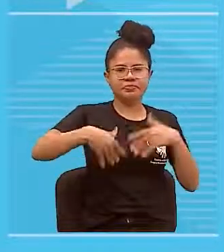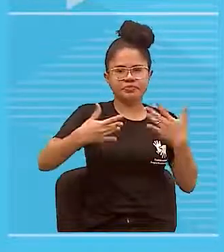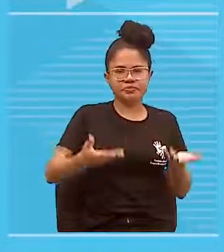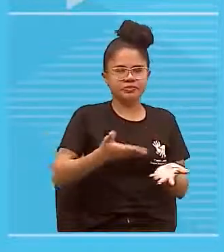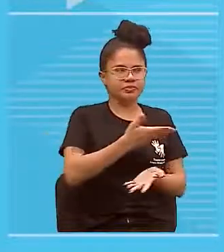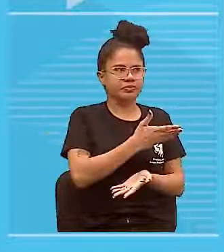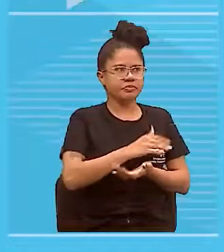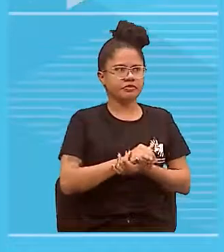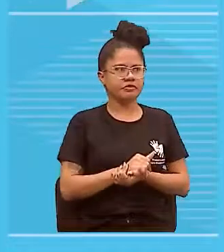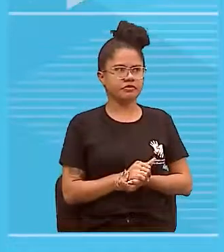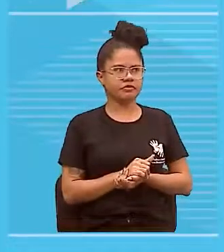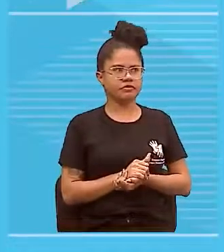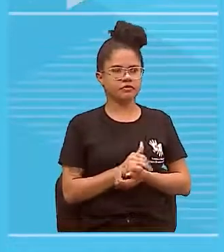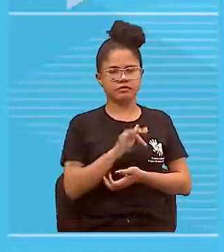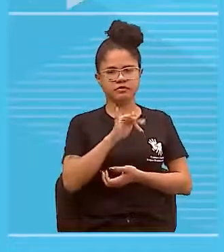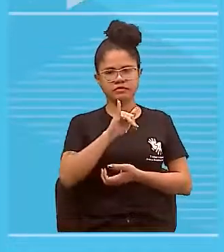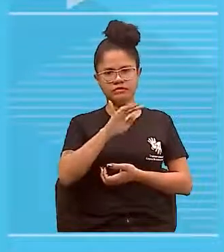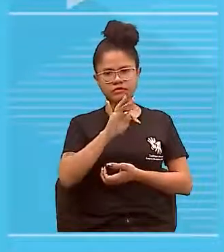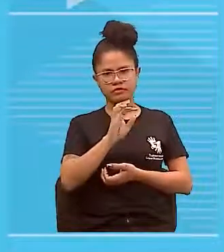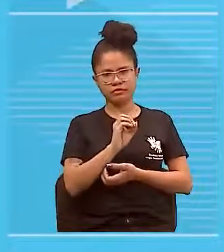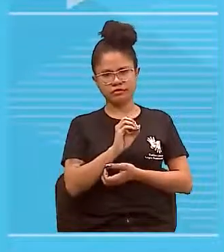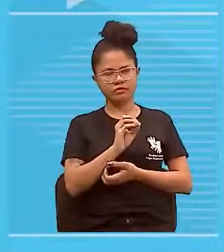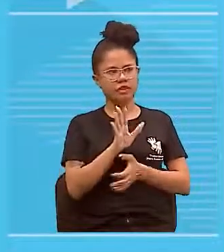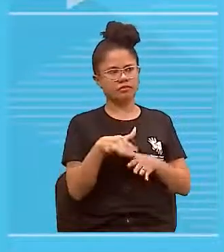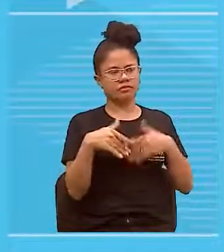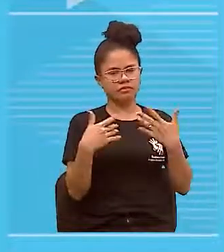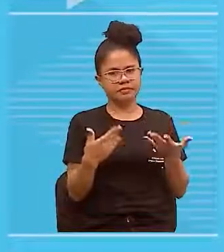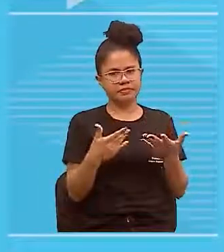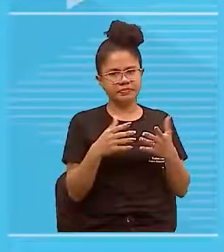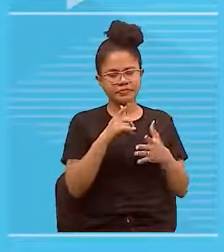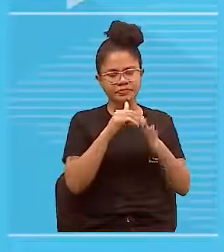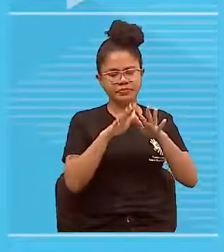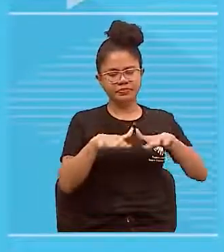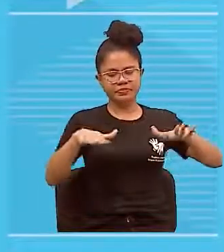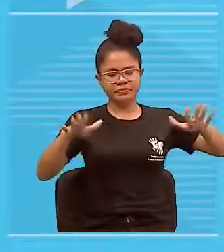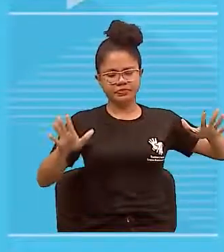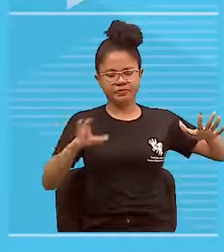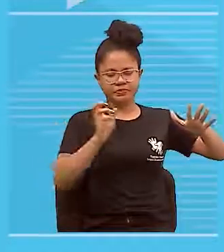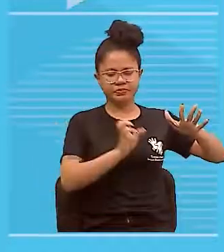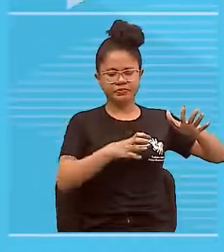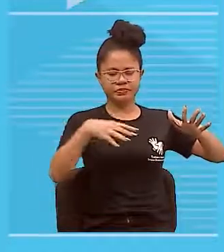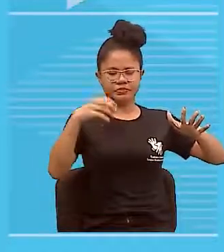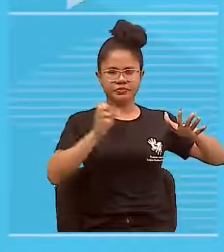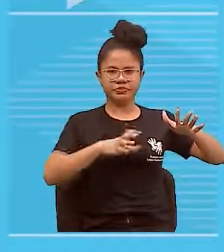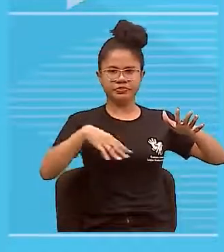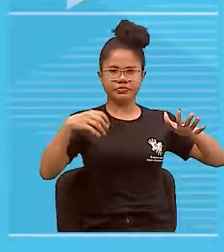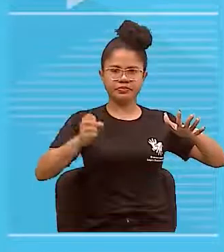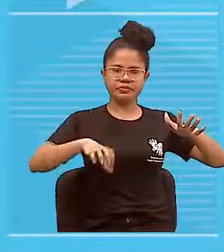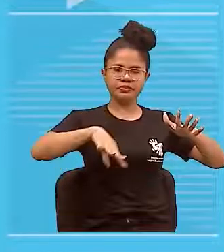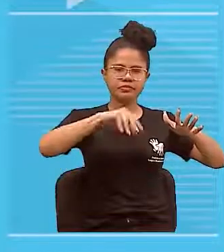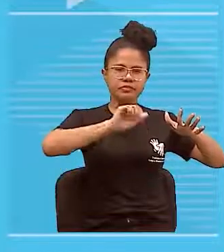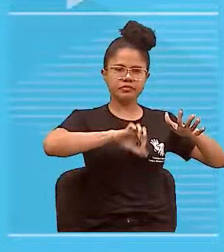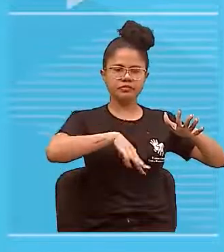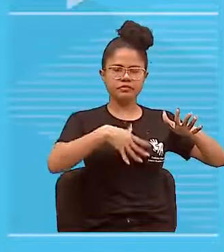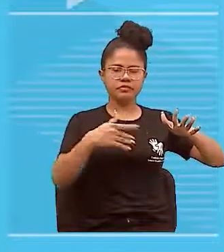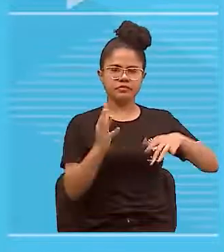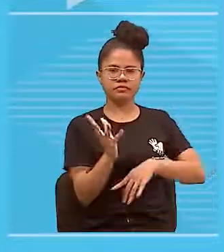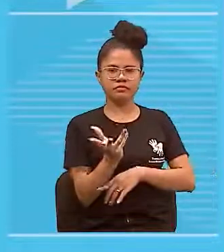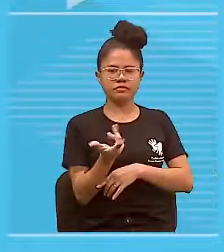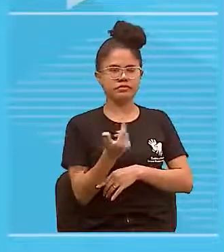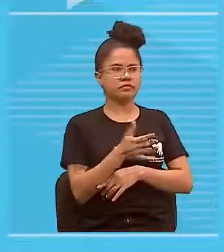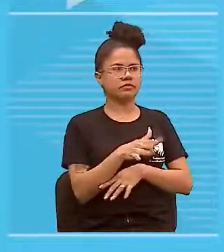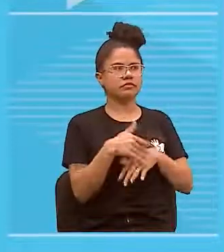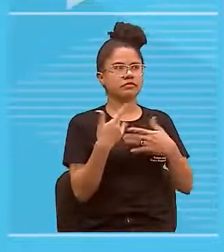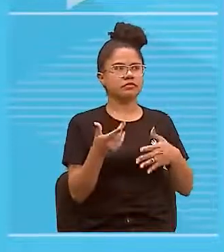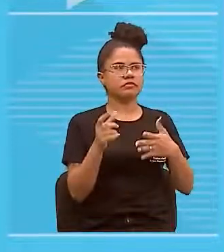quantidade? Fitoplâncton, as algas que precisam fazer fotossíntese, vão estar em qual camada? A, B ou